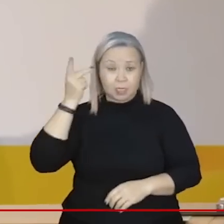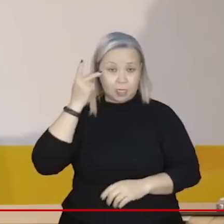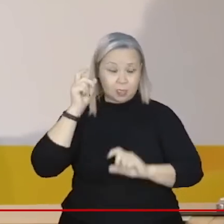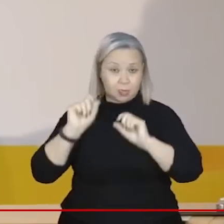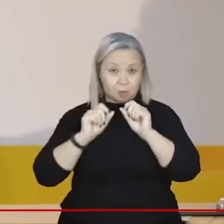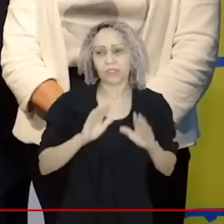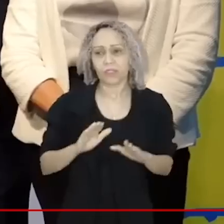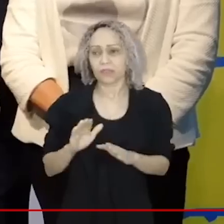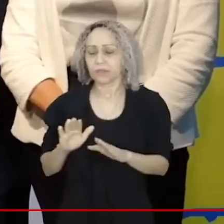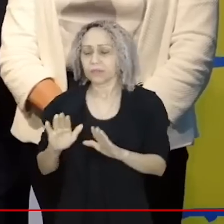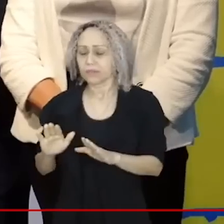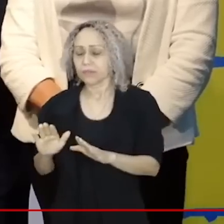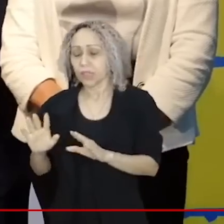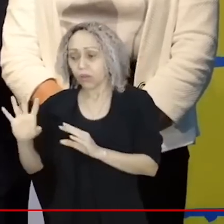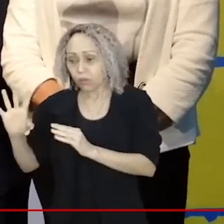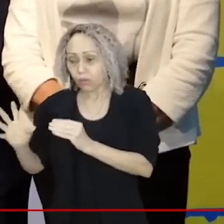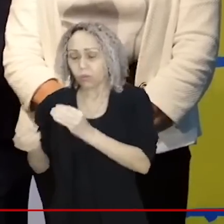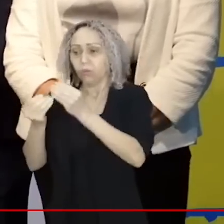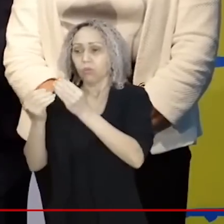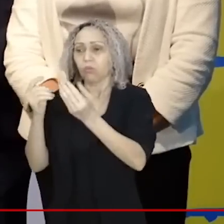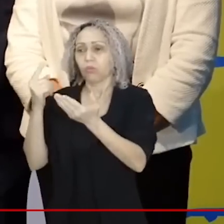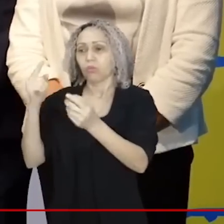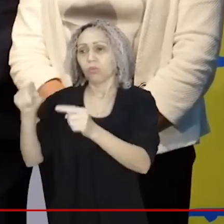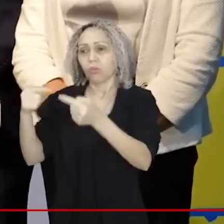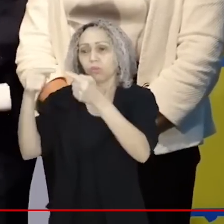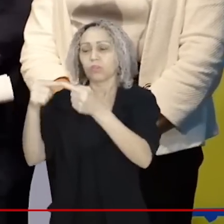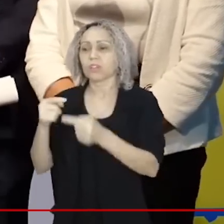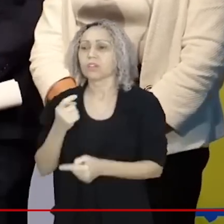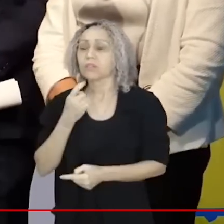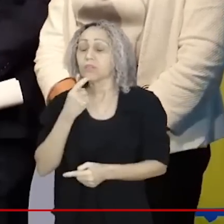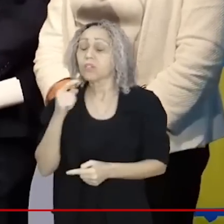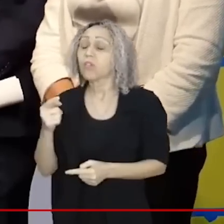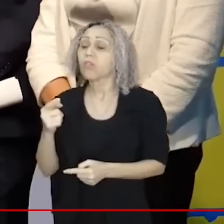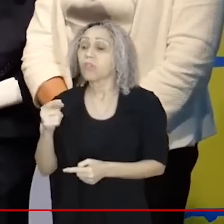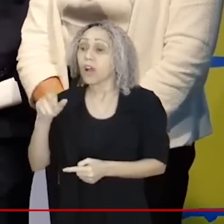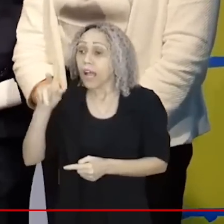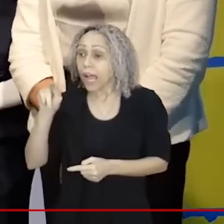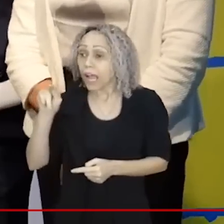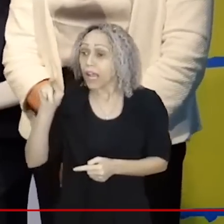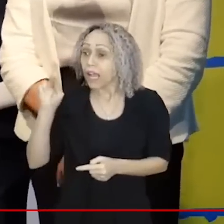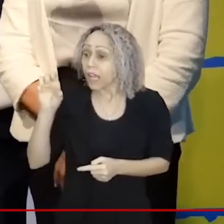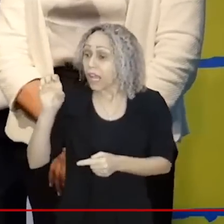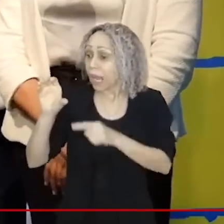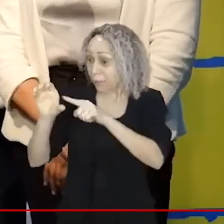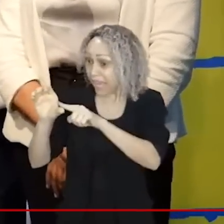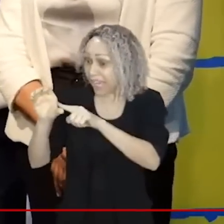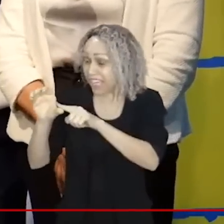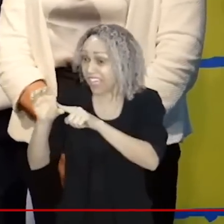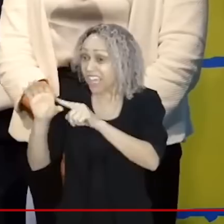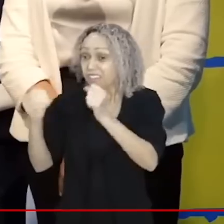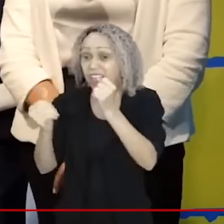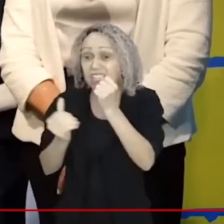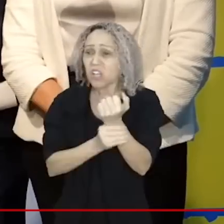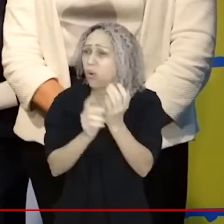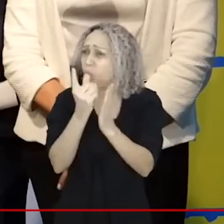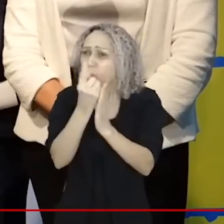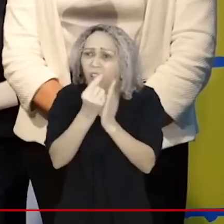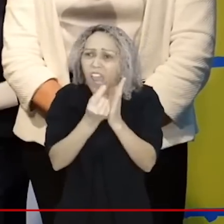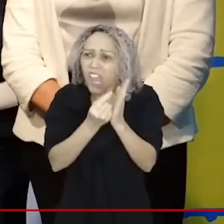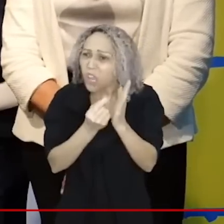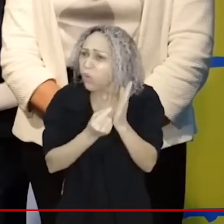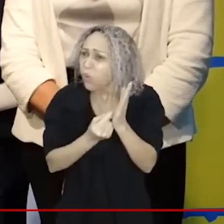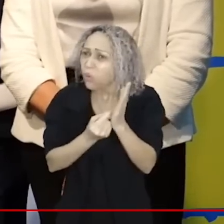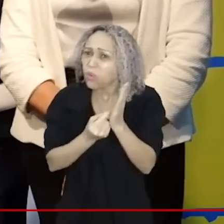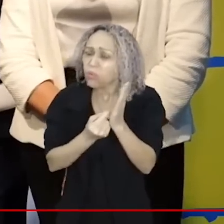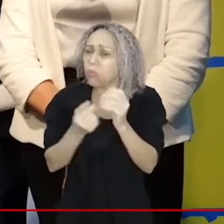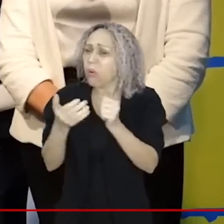Bolsa Família. Porque ela que vai garantir os recursos mínimos, para a gente manter os investimentos básicos, os